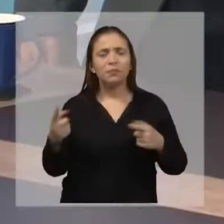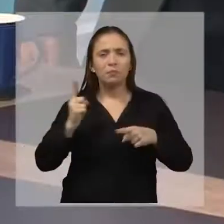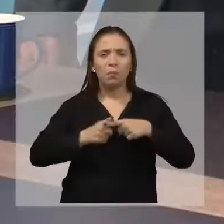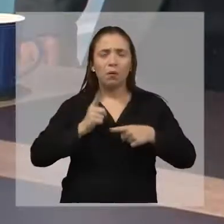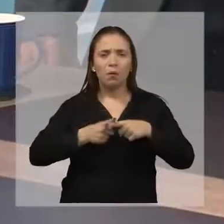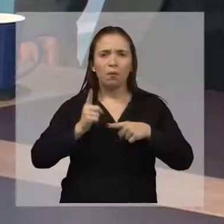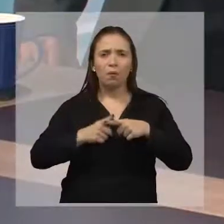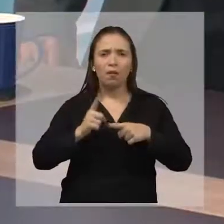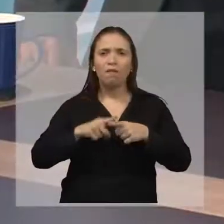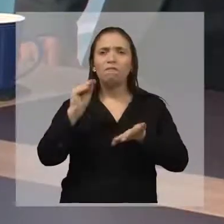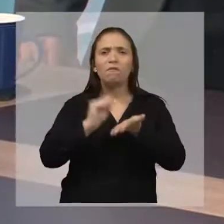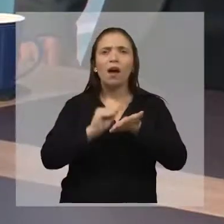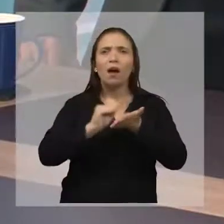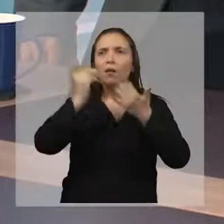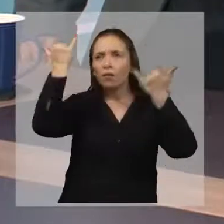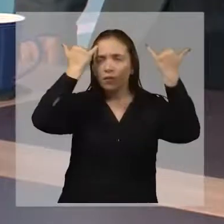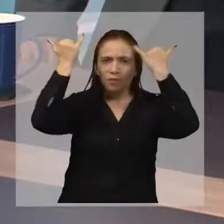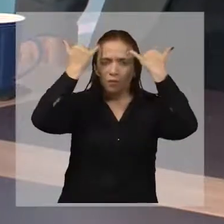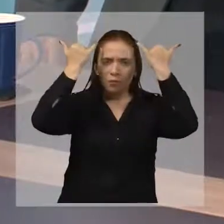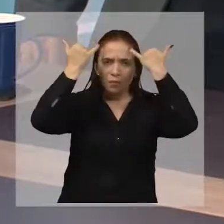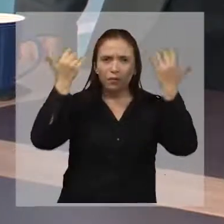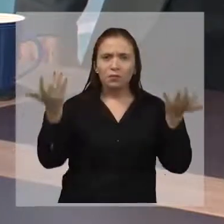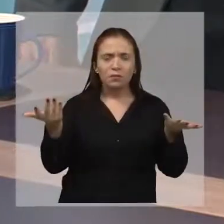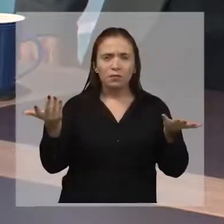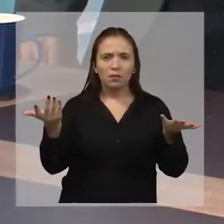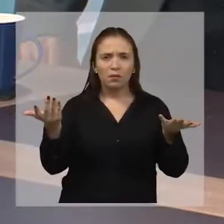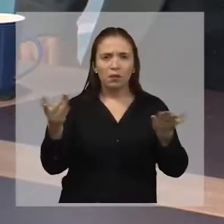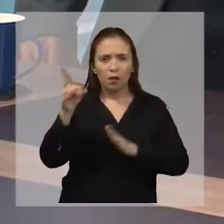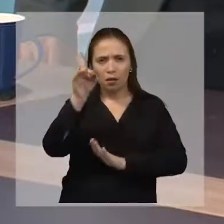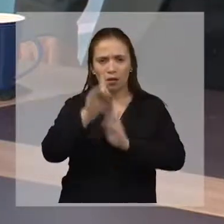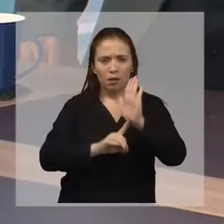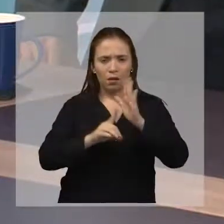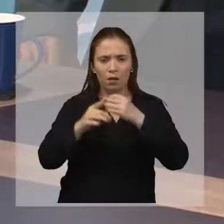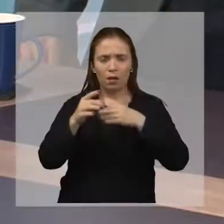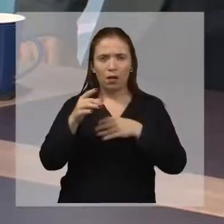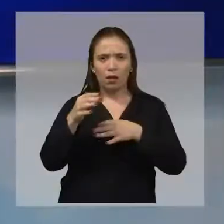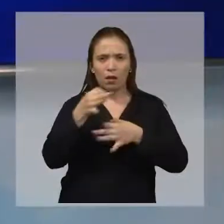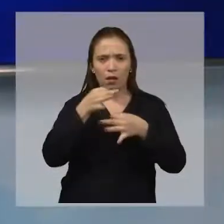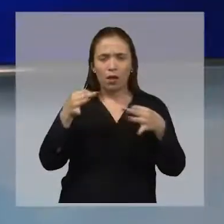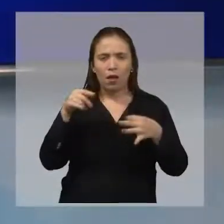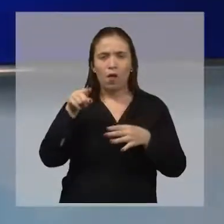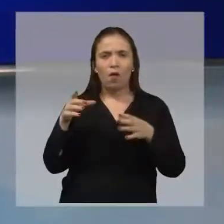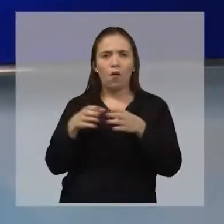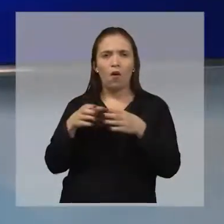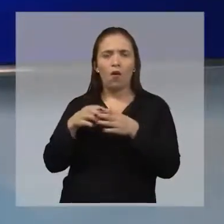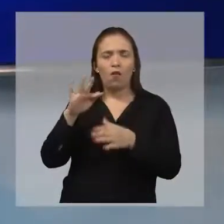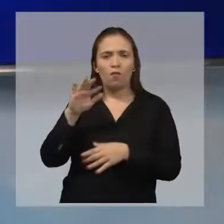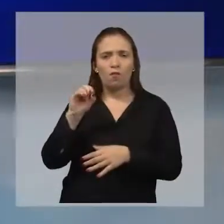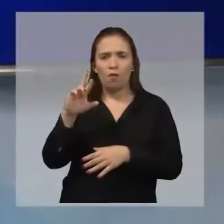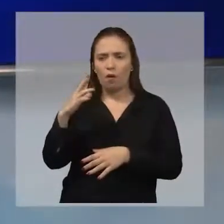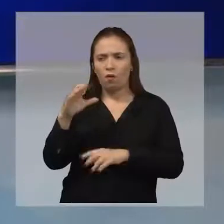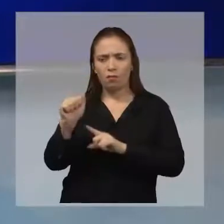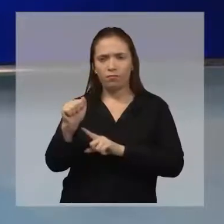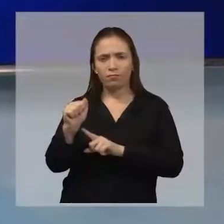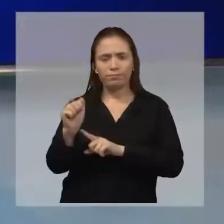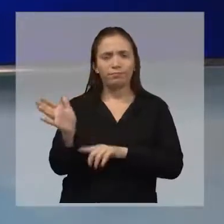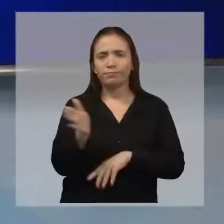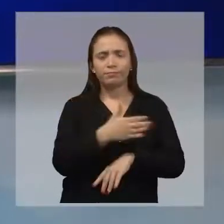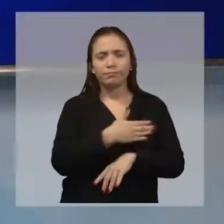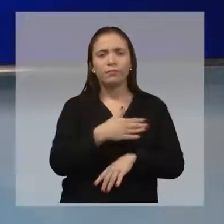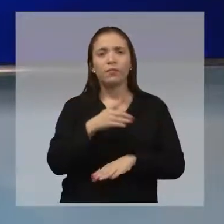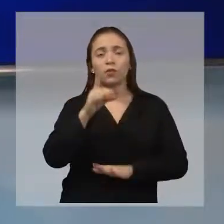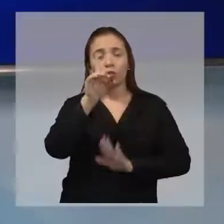existido pessoas que sofreram, como minha irmã mais nova, foi obrigada a ir embora do Brasil com o marido e tal. Mas eu